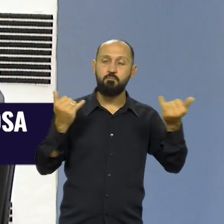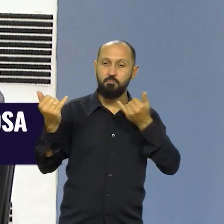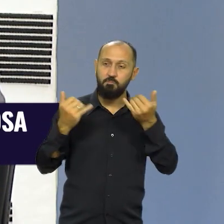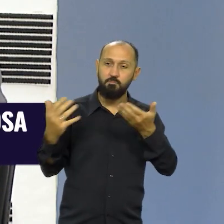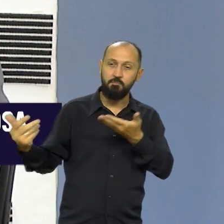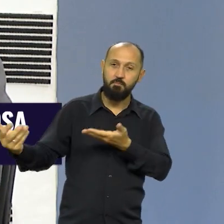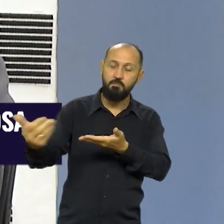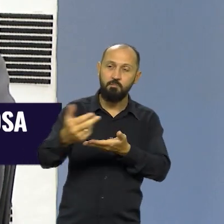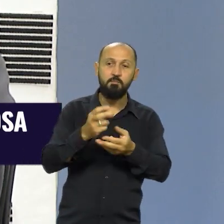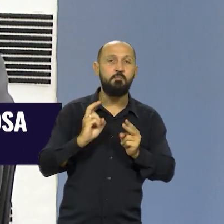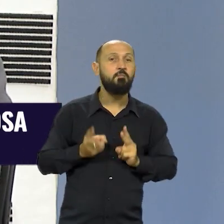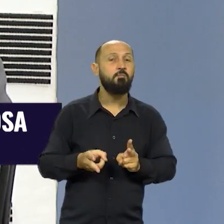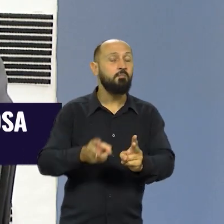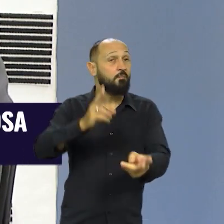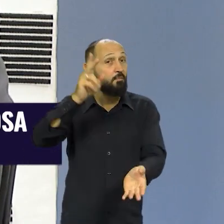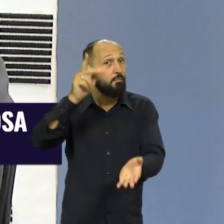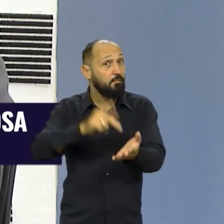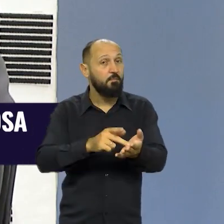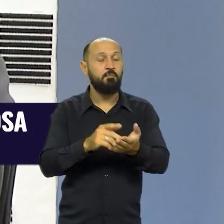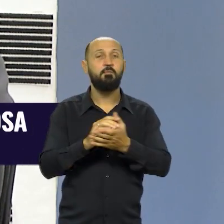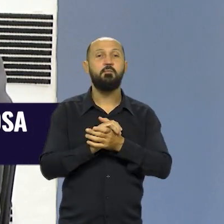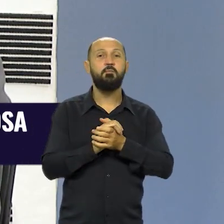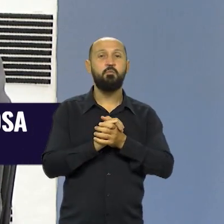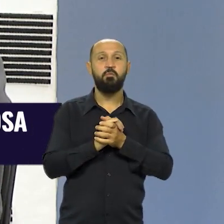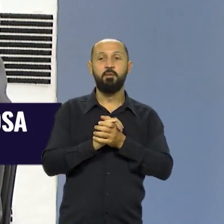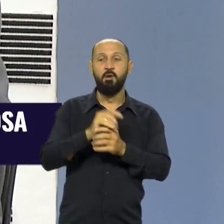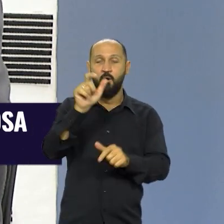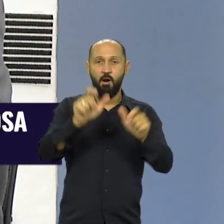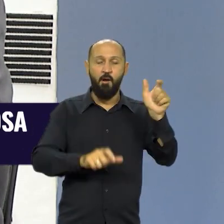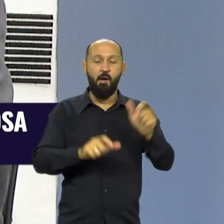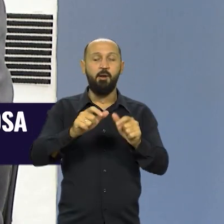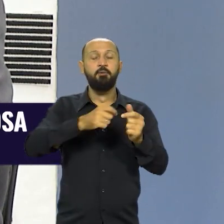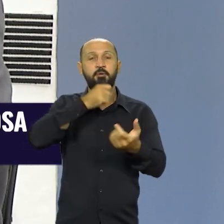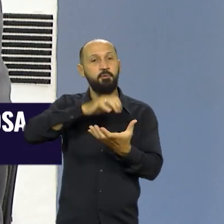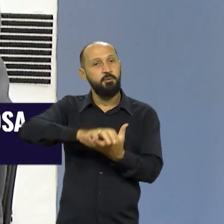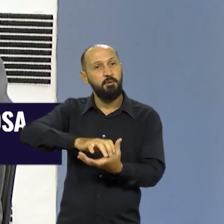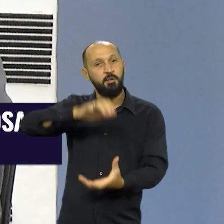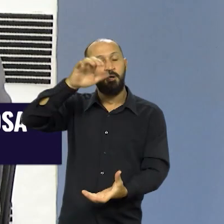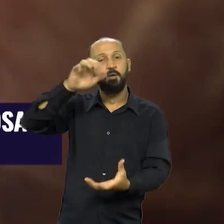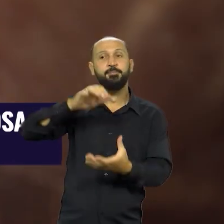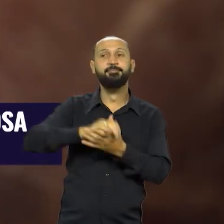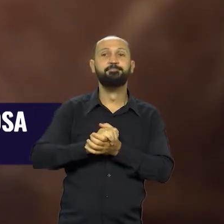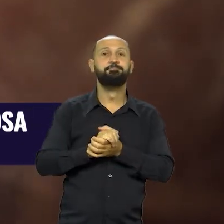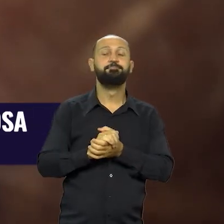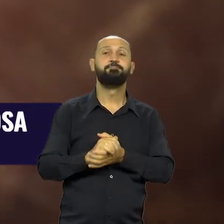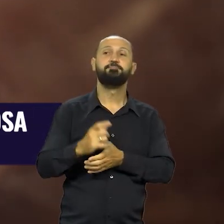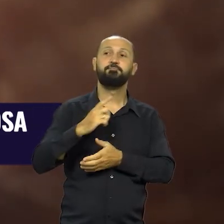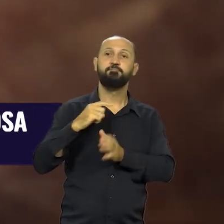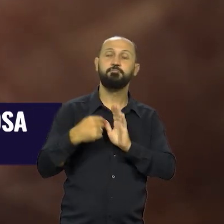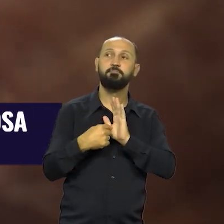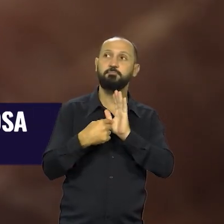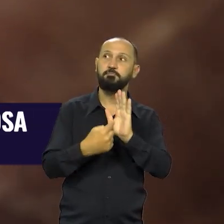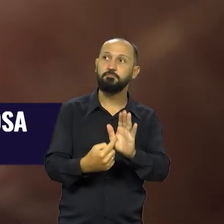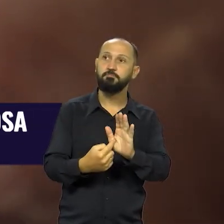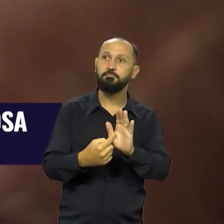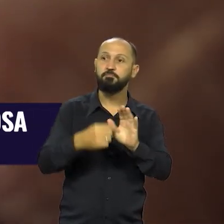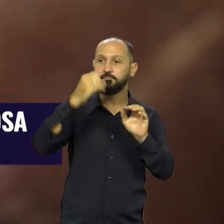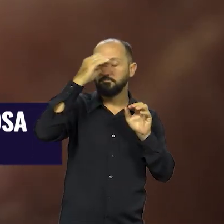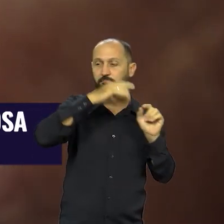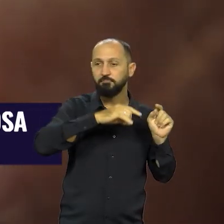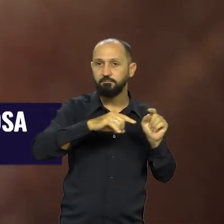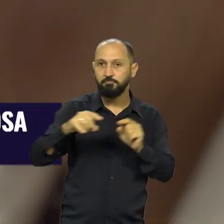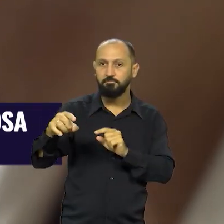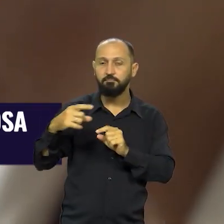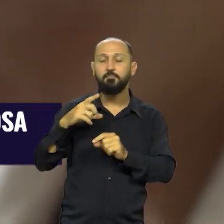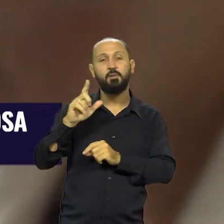coleta correta, preservando realmente aquela pessoa idosa, ela é colocada